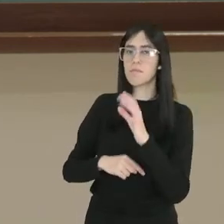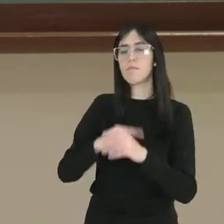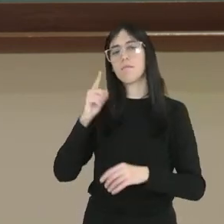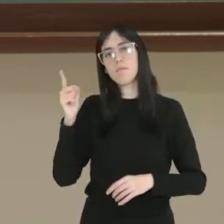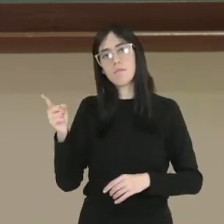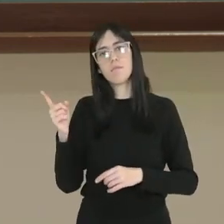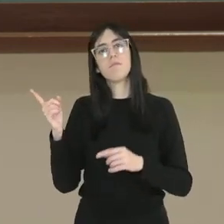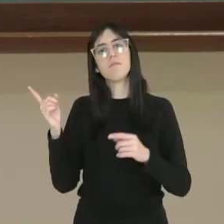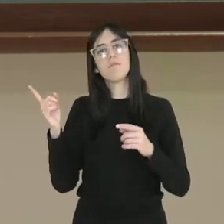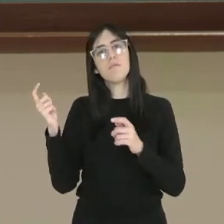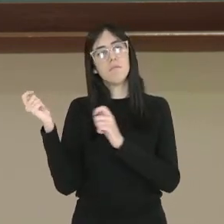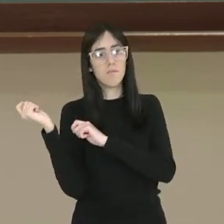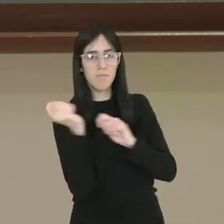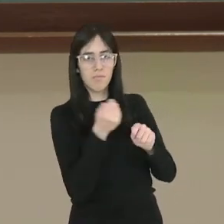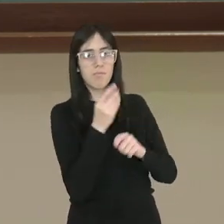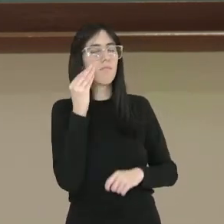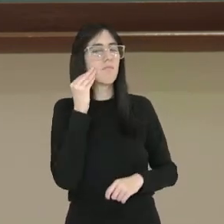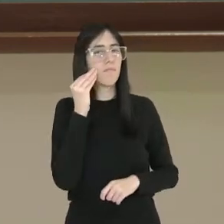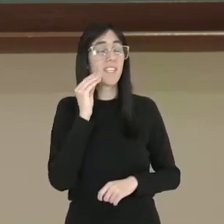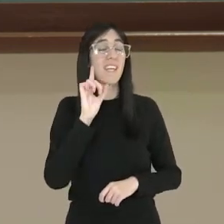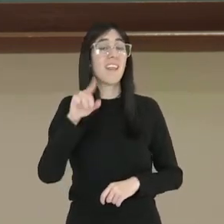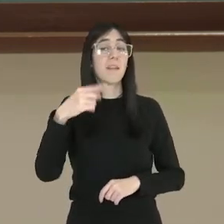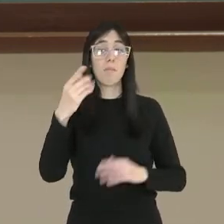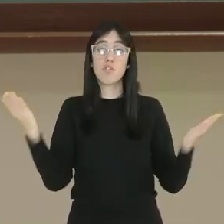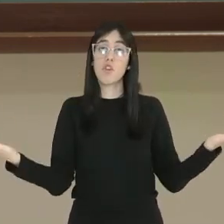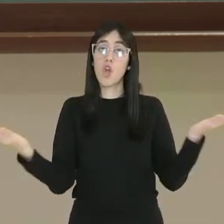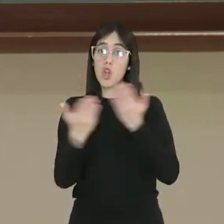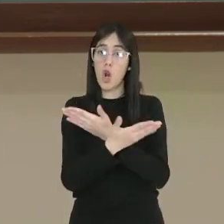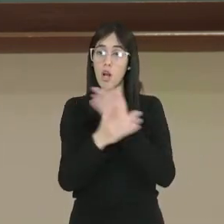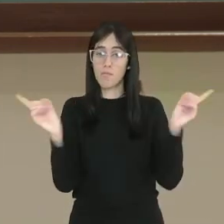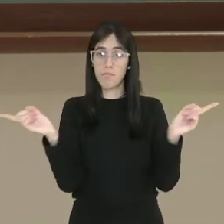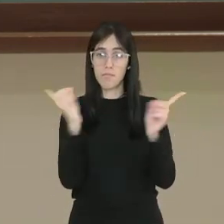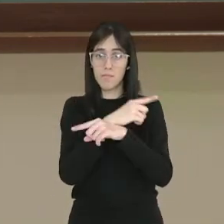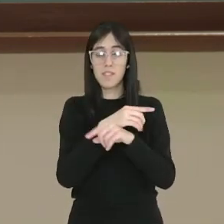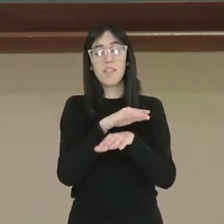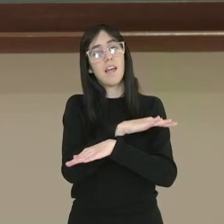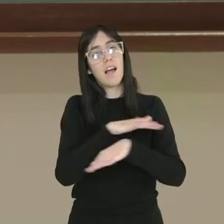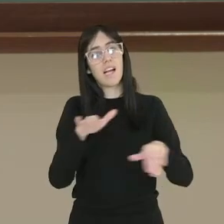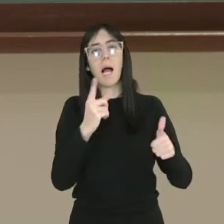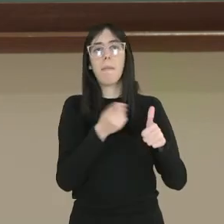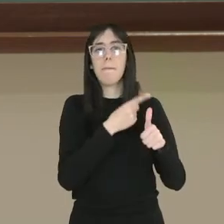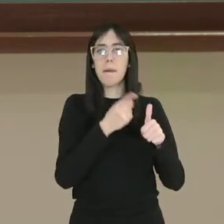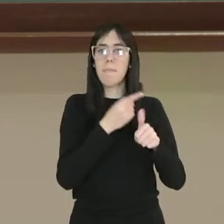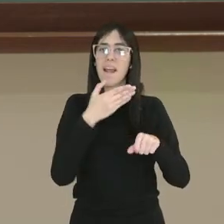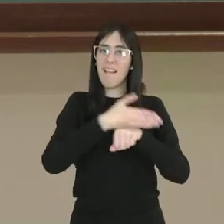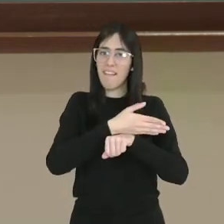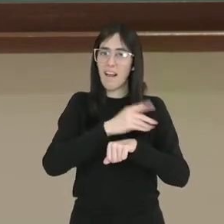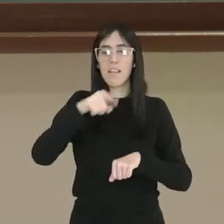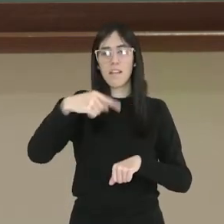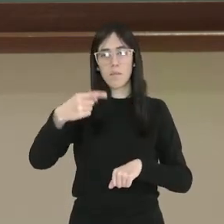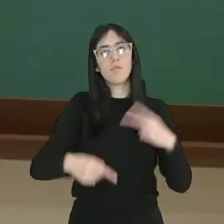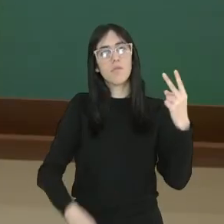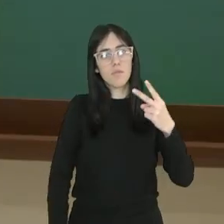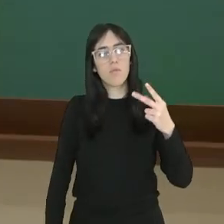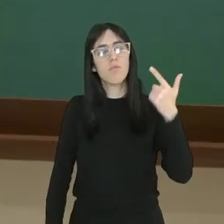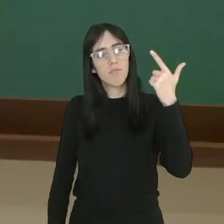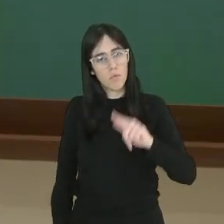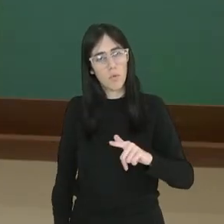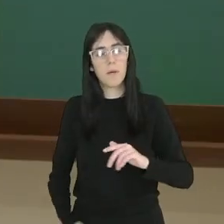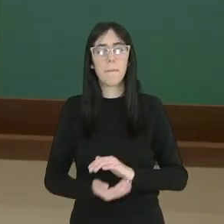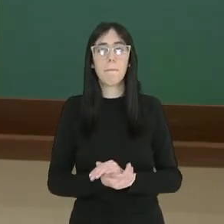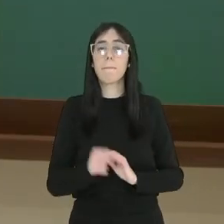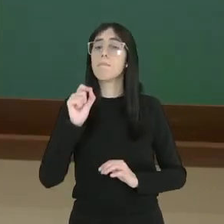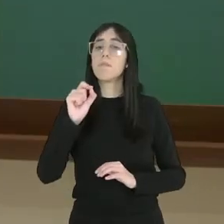ataque. Depois dessa troca é que acaba o primeiro inning, no caso a primeira entrada. Vence a equipe